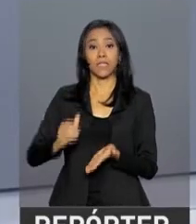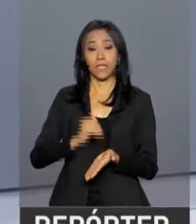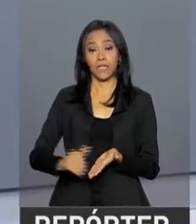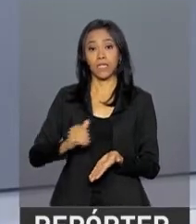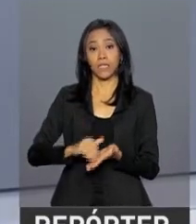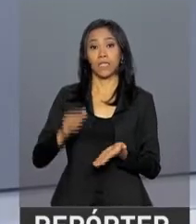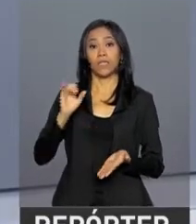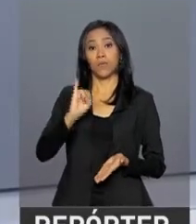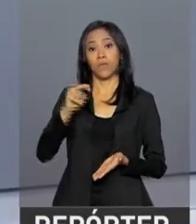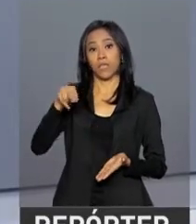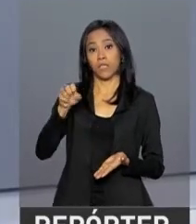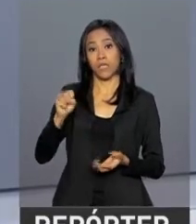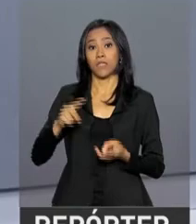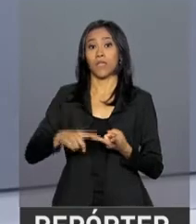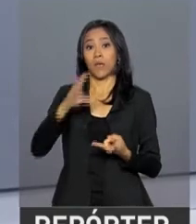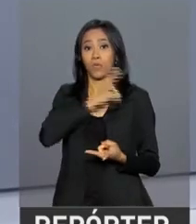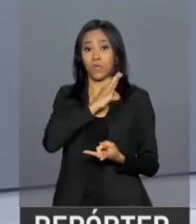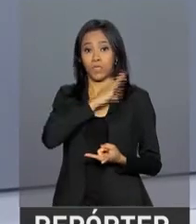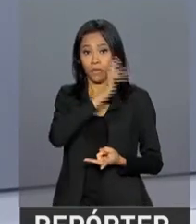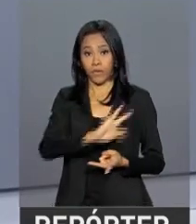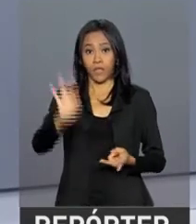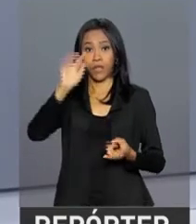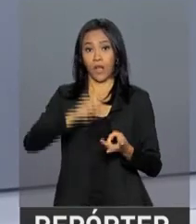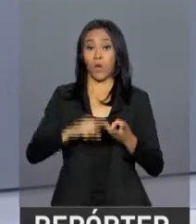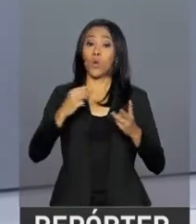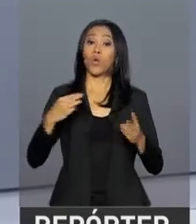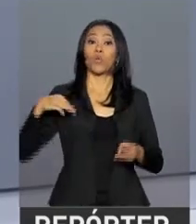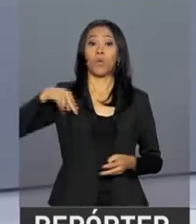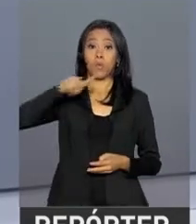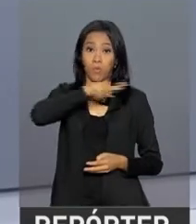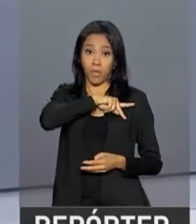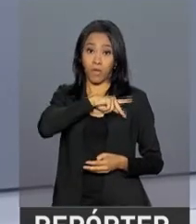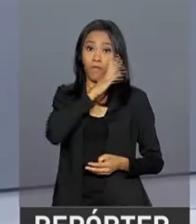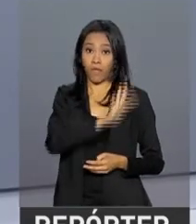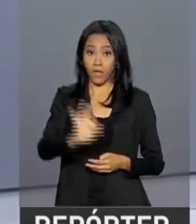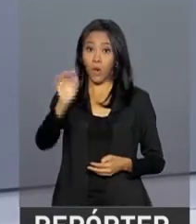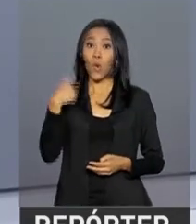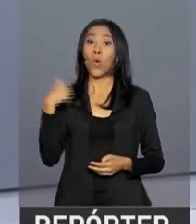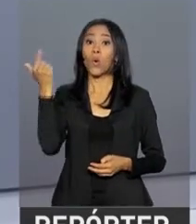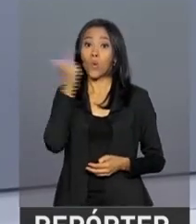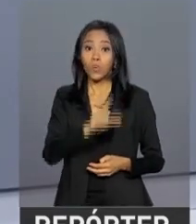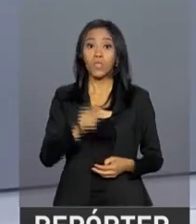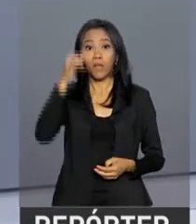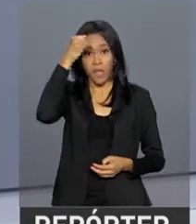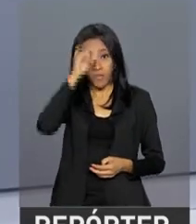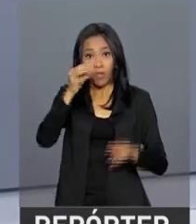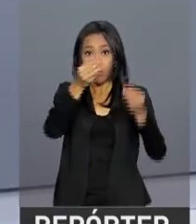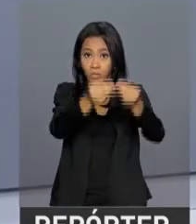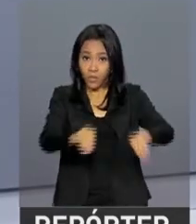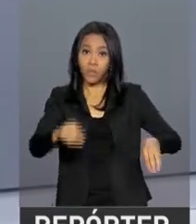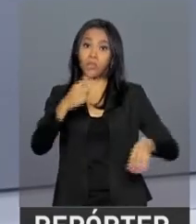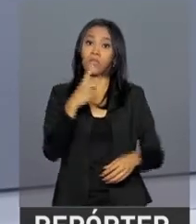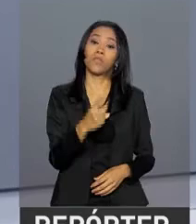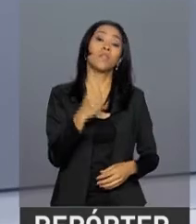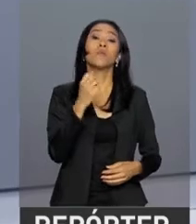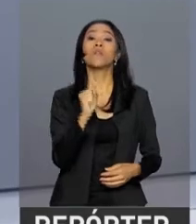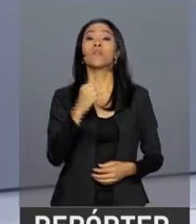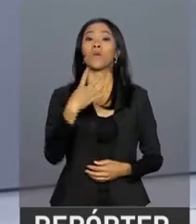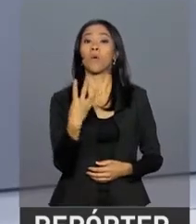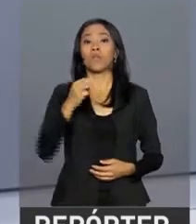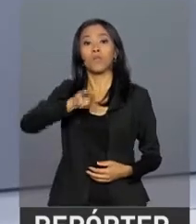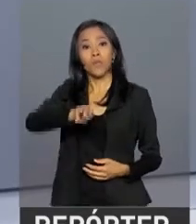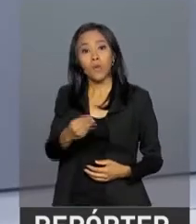previdência a polícia federal eo ministério público federal conseguiram evitar um prejuízo de 184 milhões e